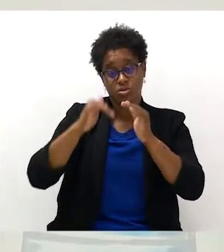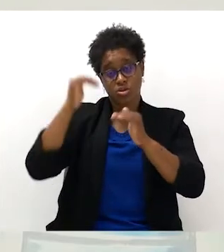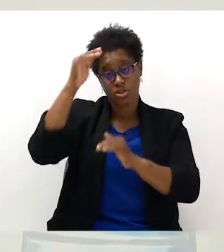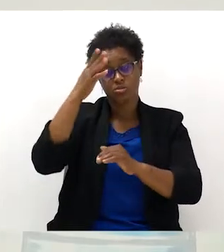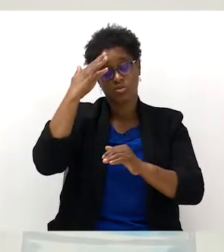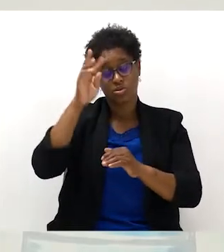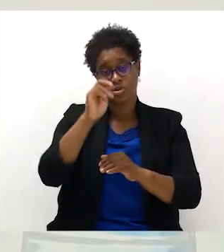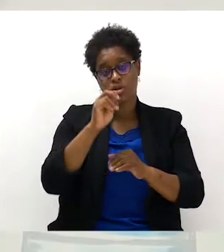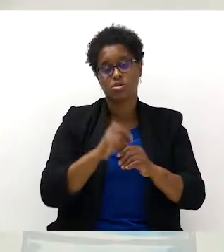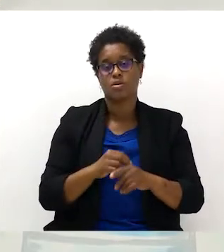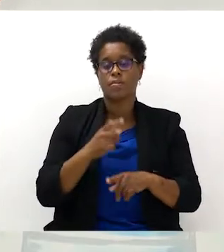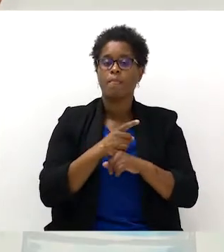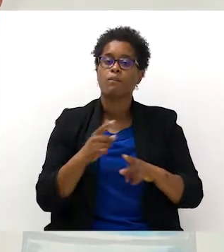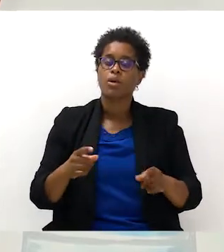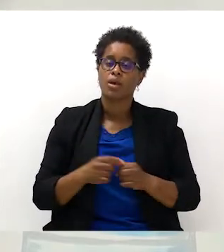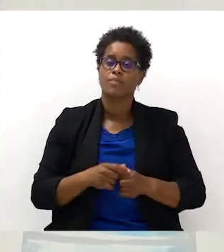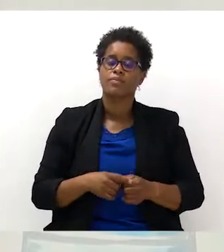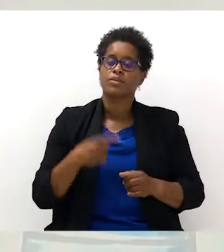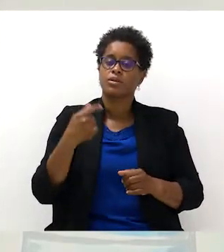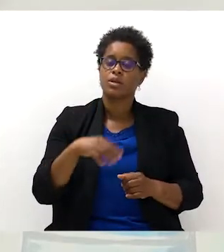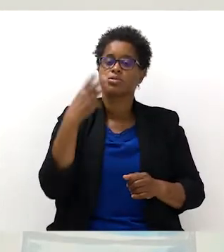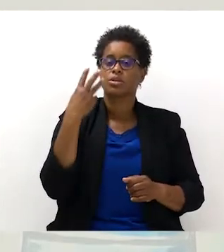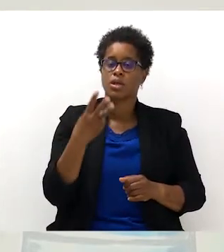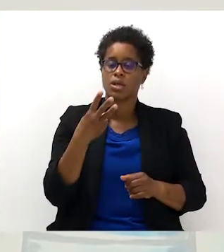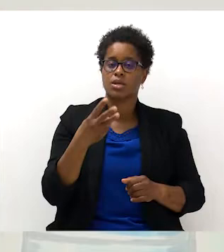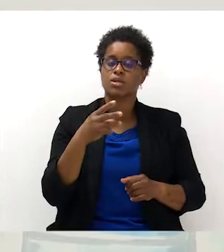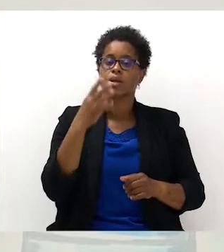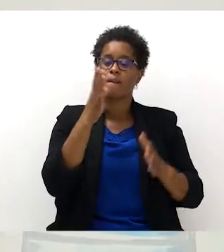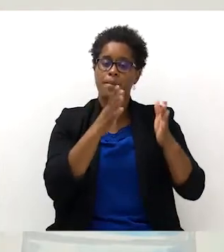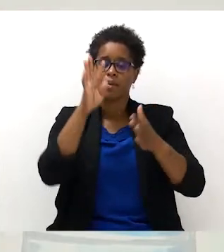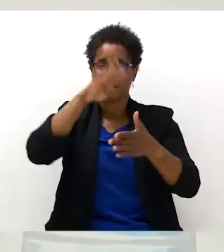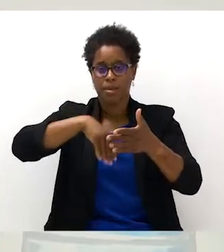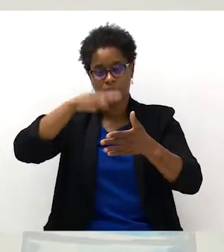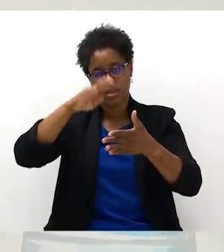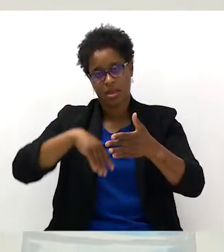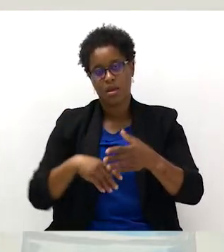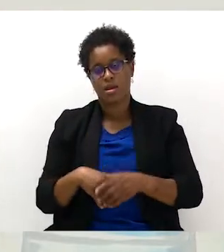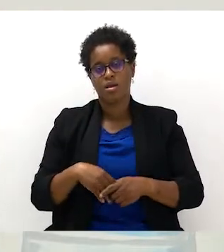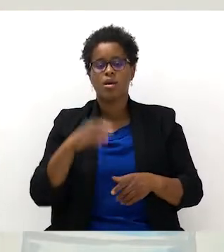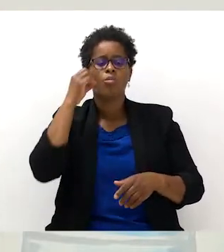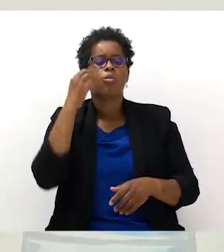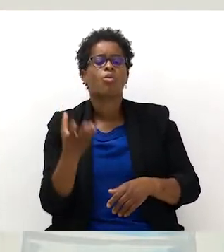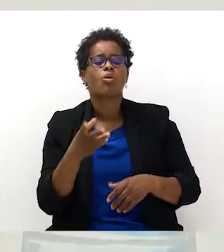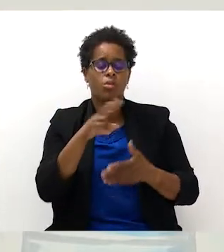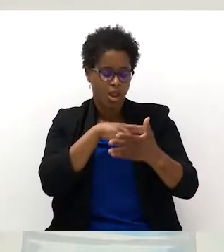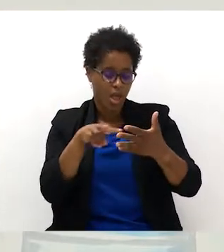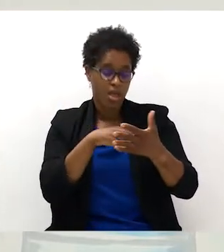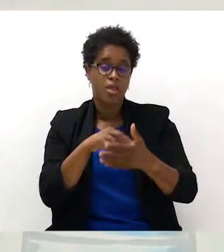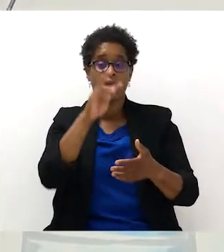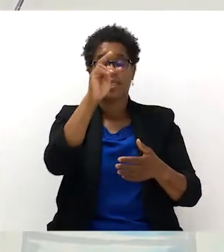3. Por quê? Porque temos 3 partes pintadas. E como é que se lê? Lê-se